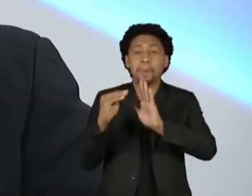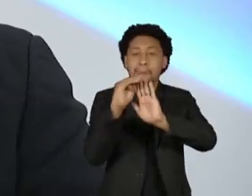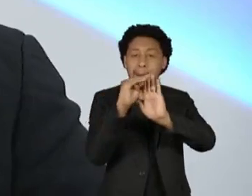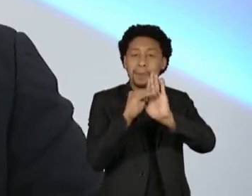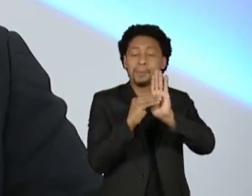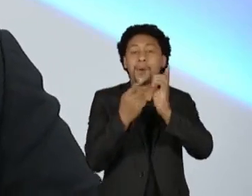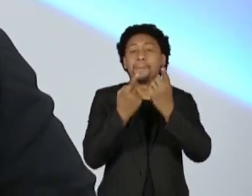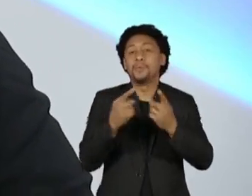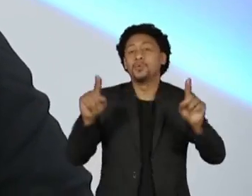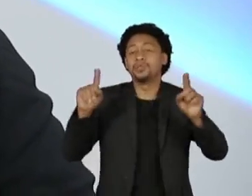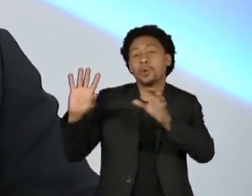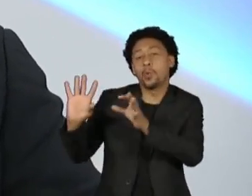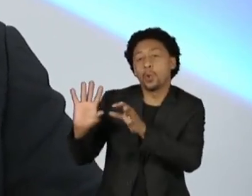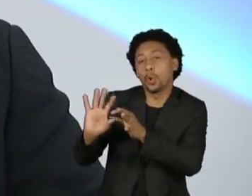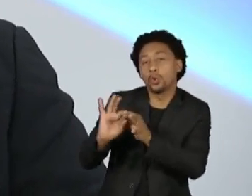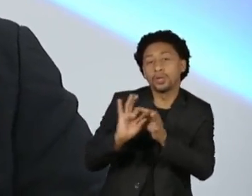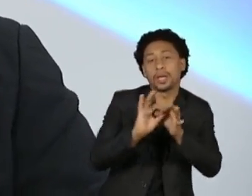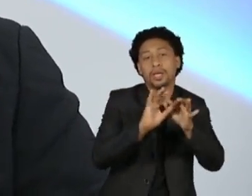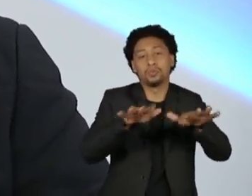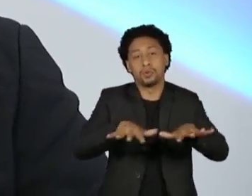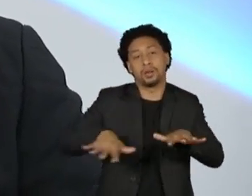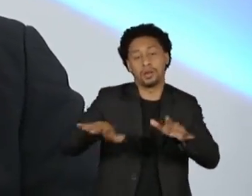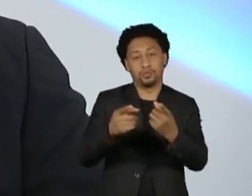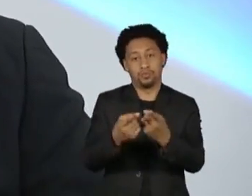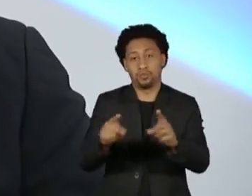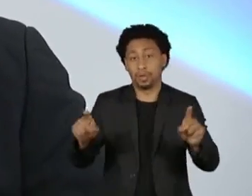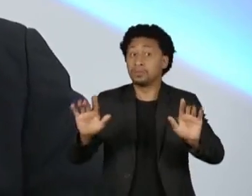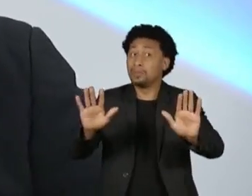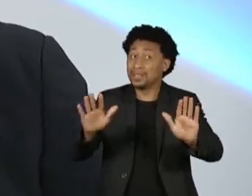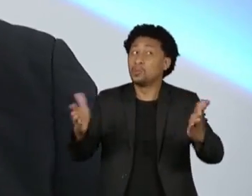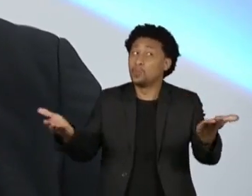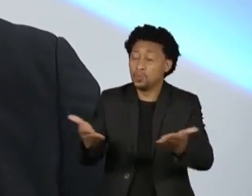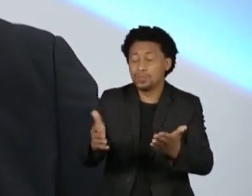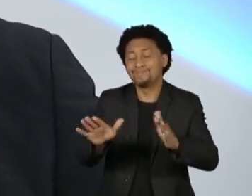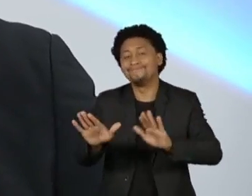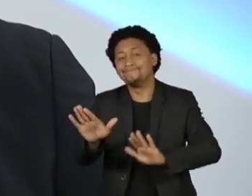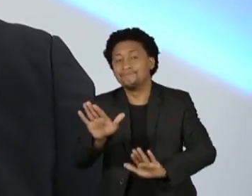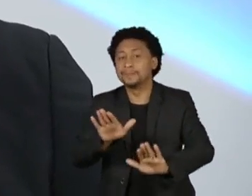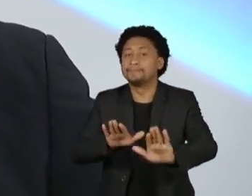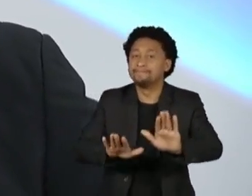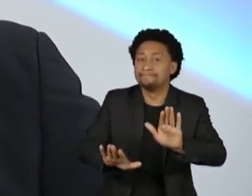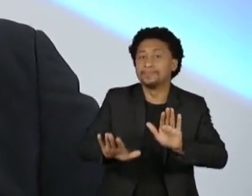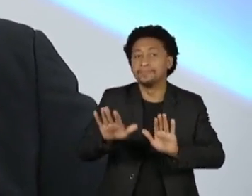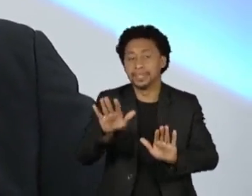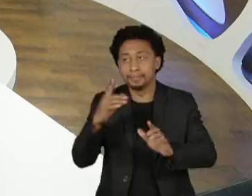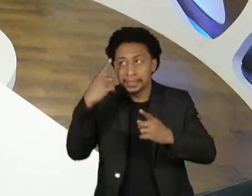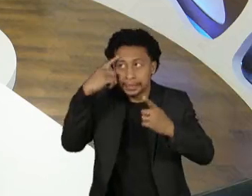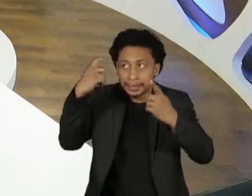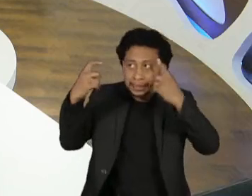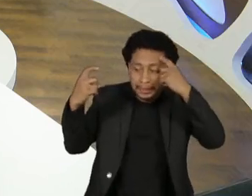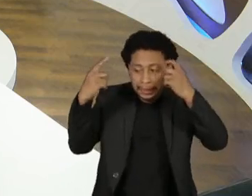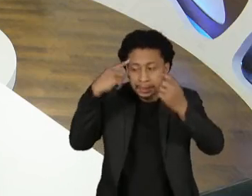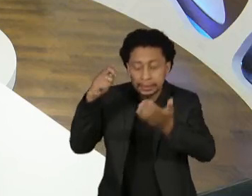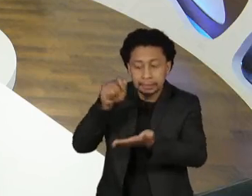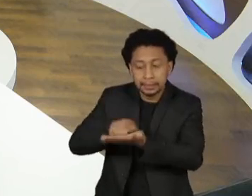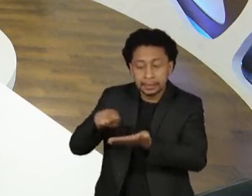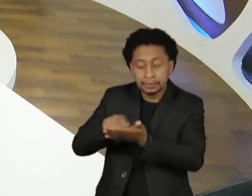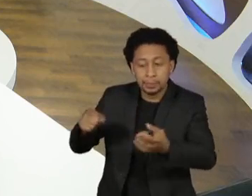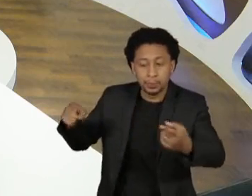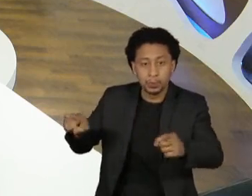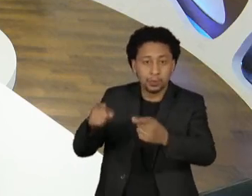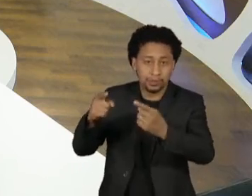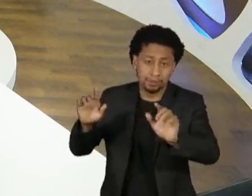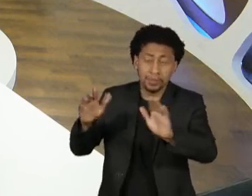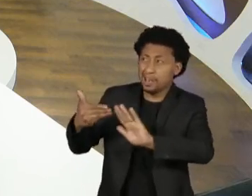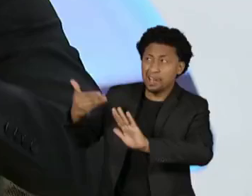l que a gente toma esse cuidado né É lógico cada vez mais esse cuidado é necessário tomar eh mas na época a gente não pensava